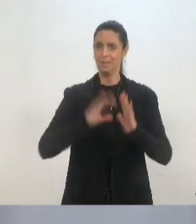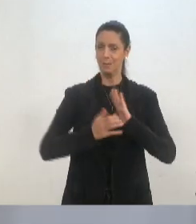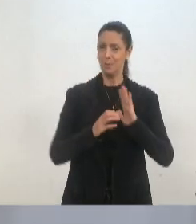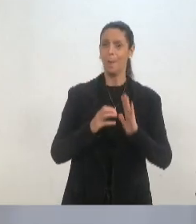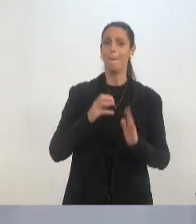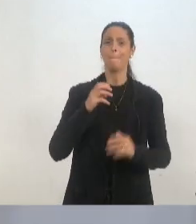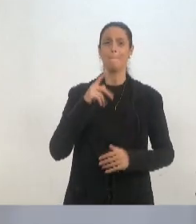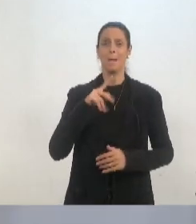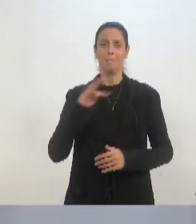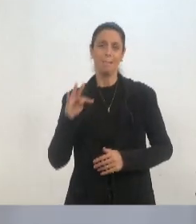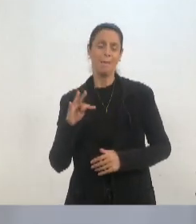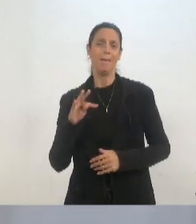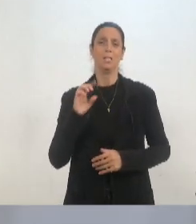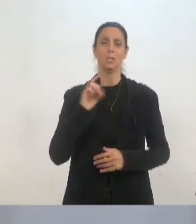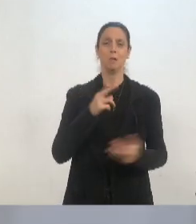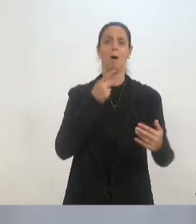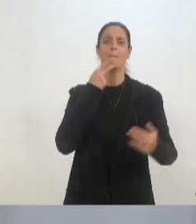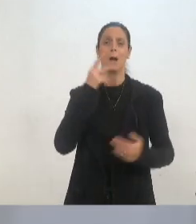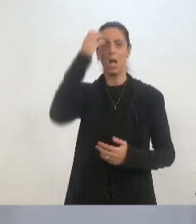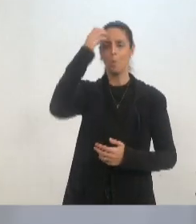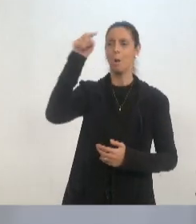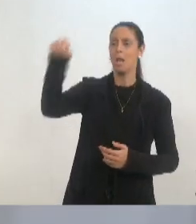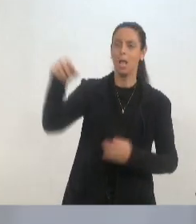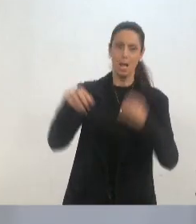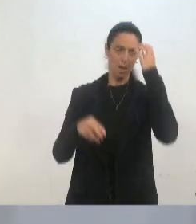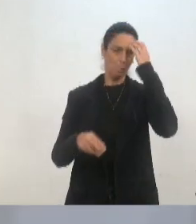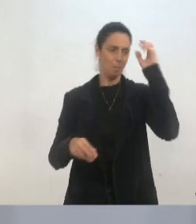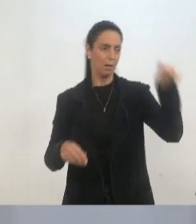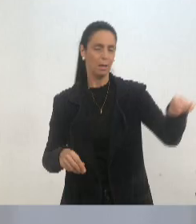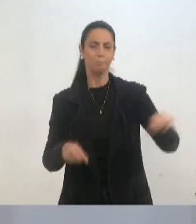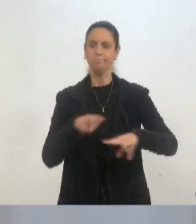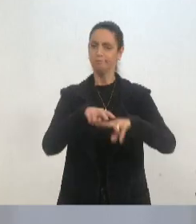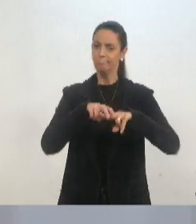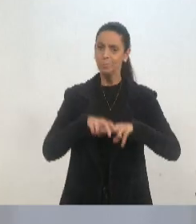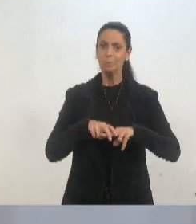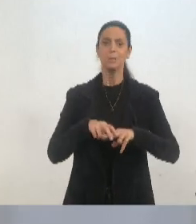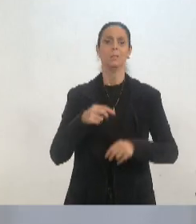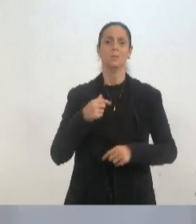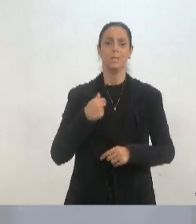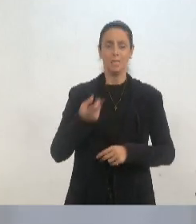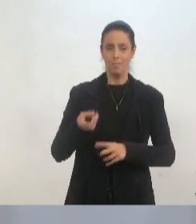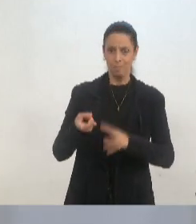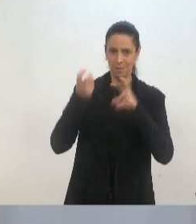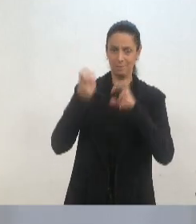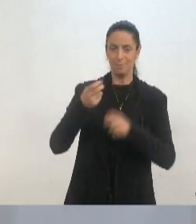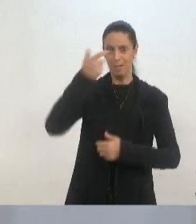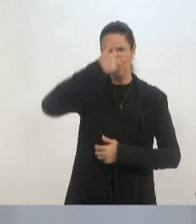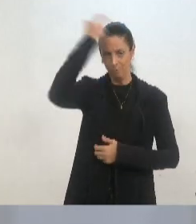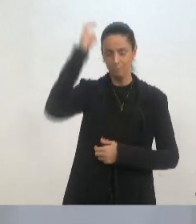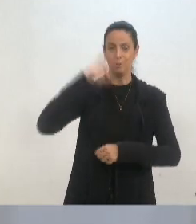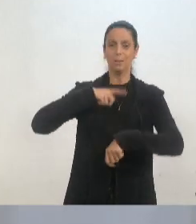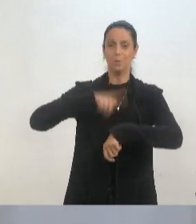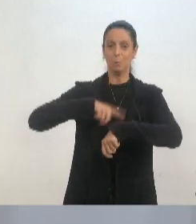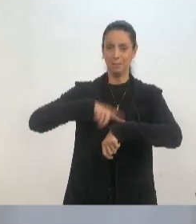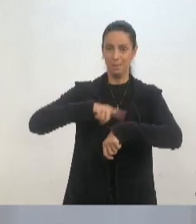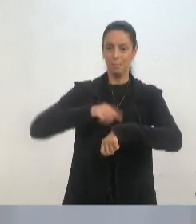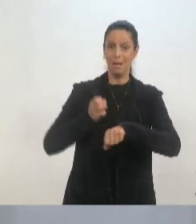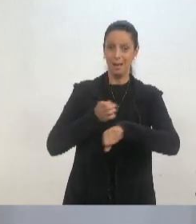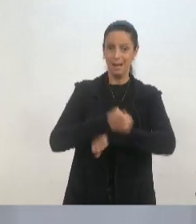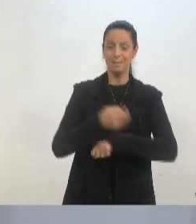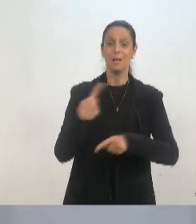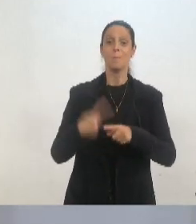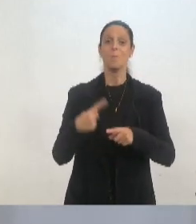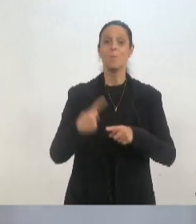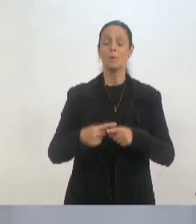a culpa no colo dos outros, por quê? É bem por isso que eu disse que o vereador Adriano se escapou aqui, que ele já estava no tempo extra, porque